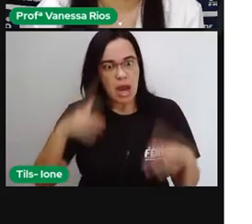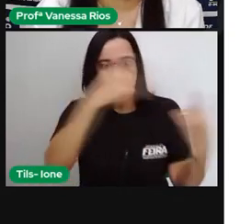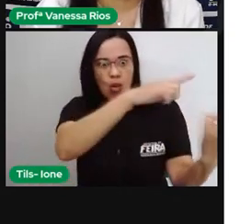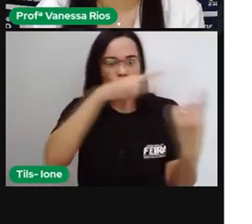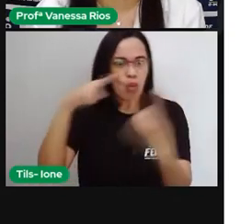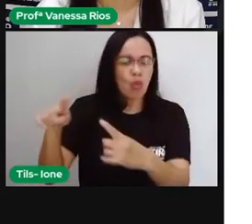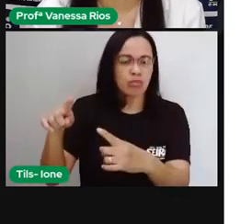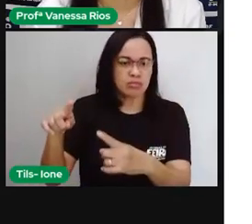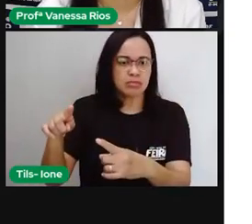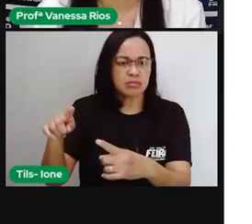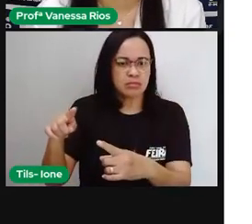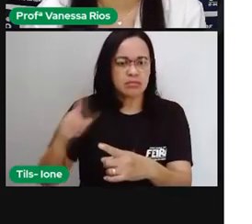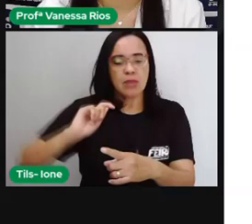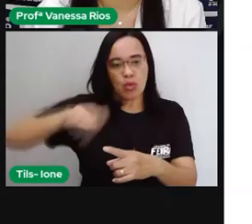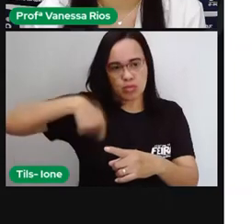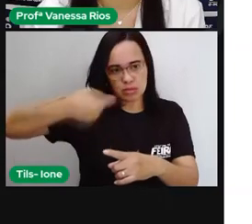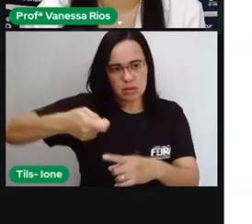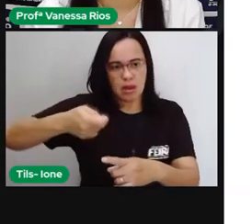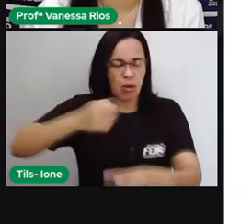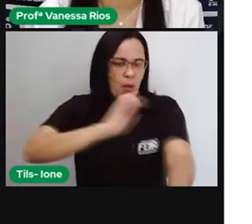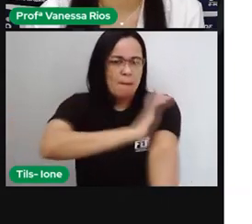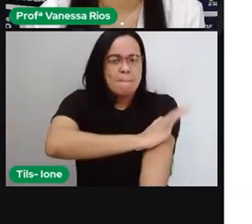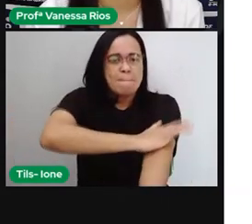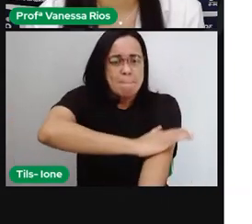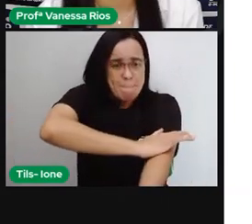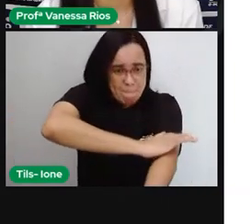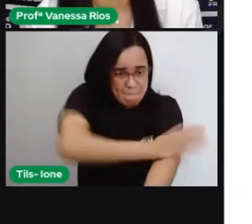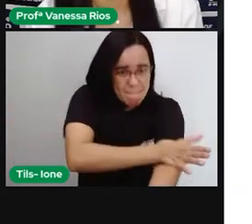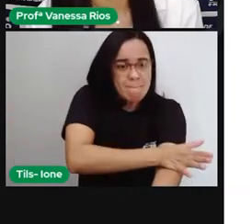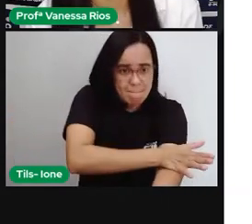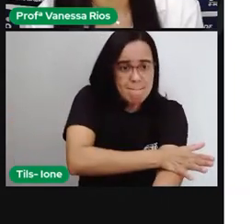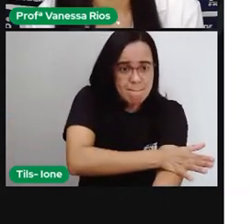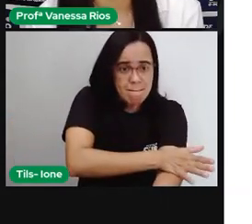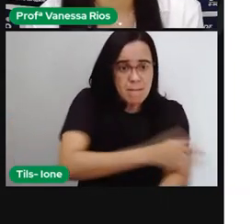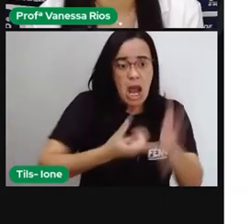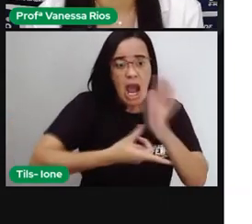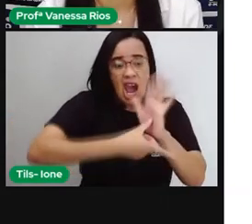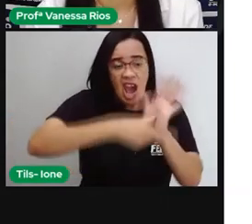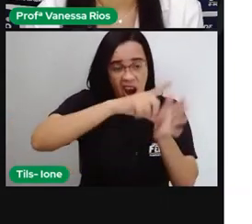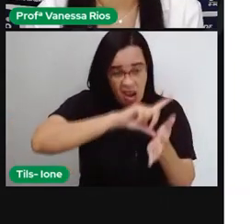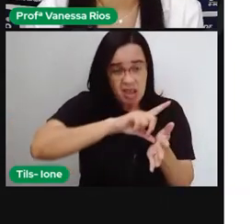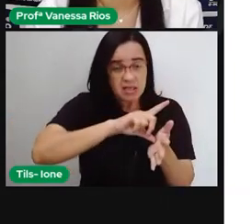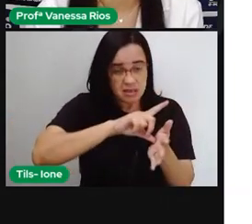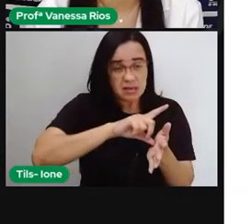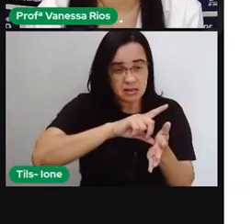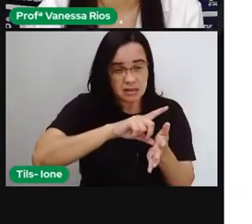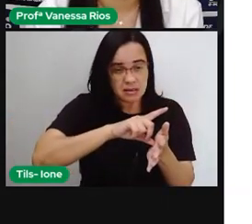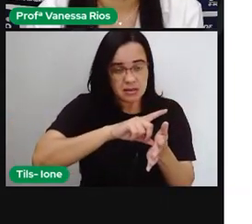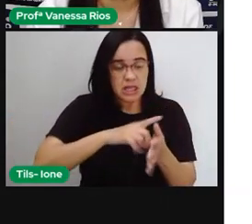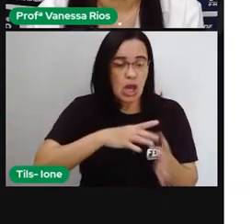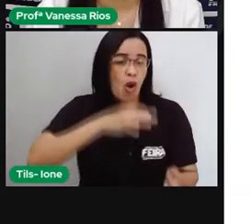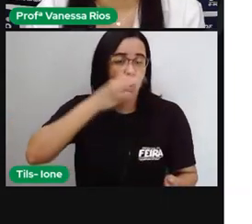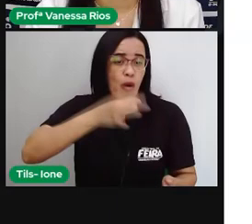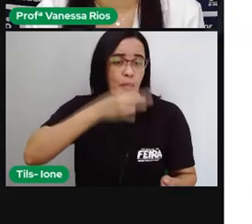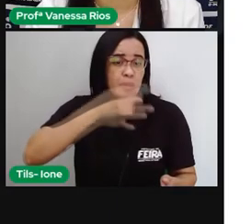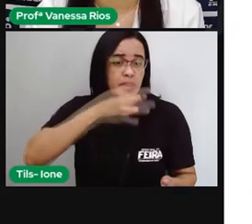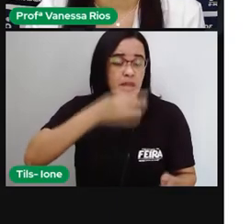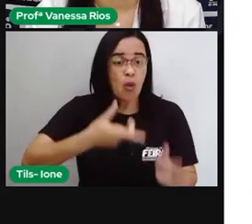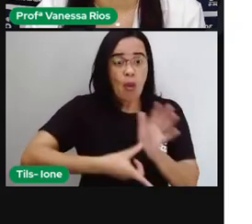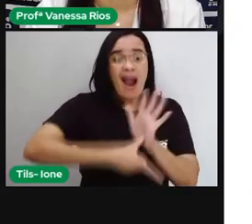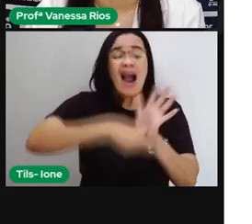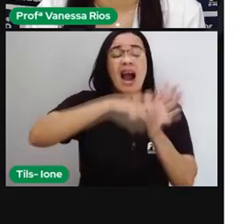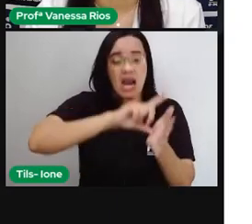né? É um prefixo aí que indica antes e conceito. Então, é como se você definisse algo,